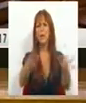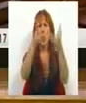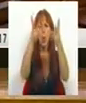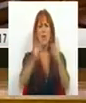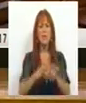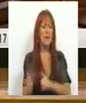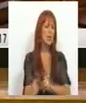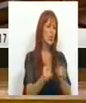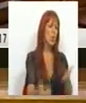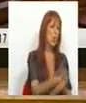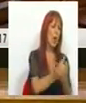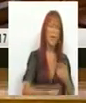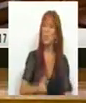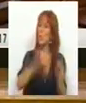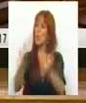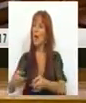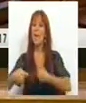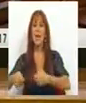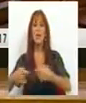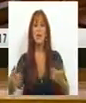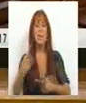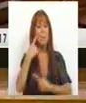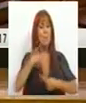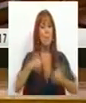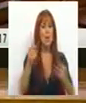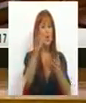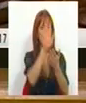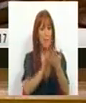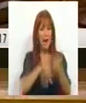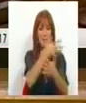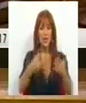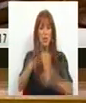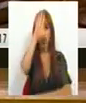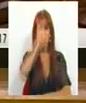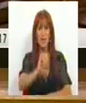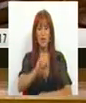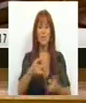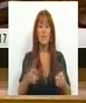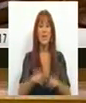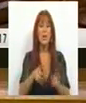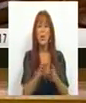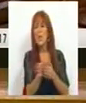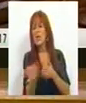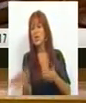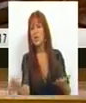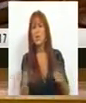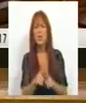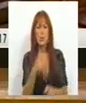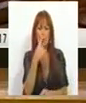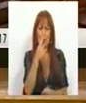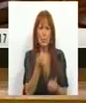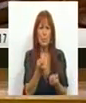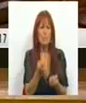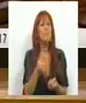orçamento, quer do lado da receita, quer do lado da despesa, mostram os mapas do Governo que há um desvio